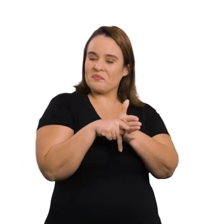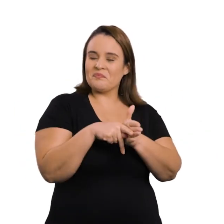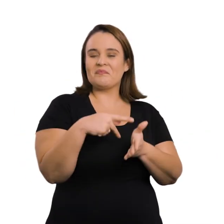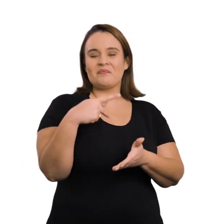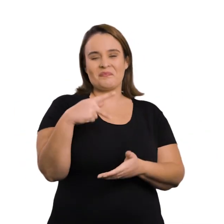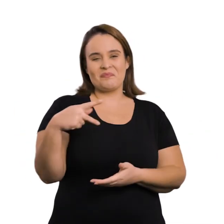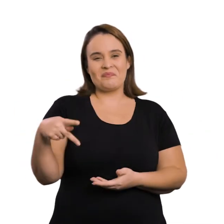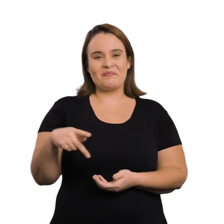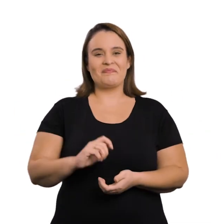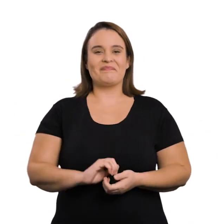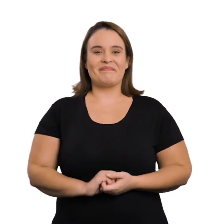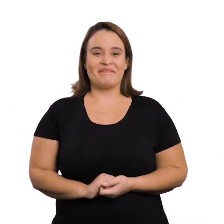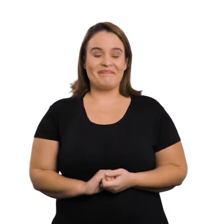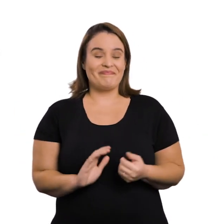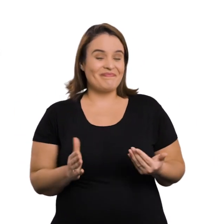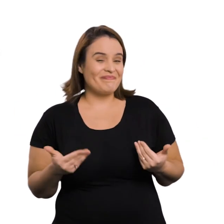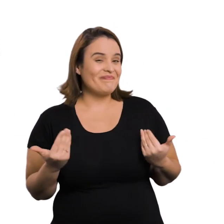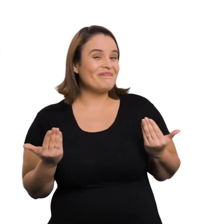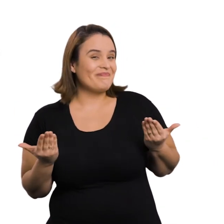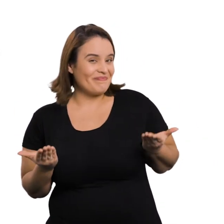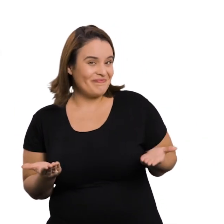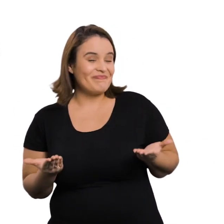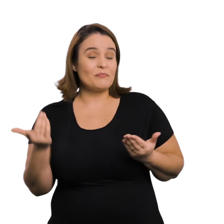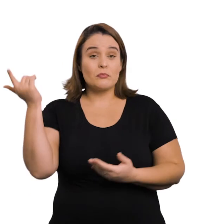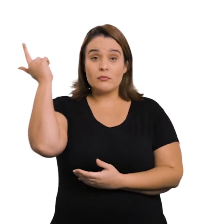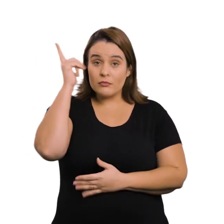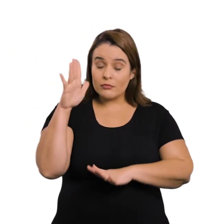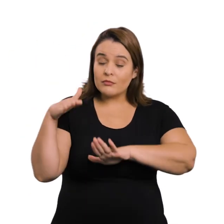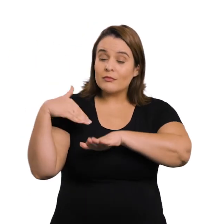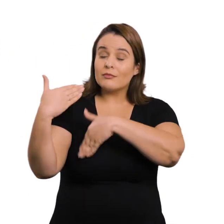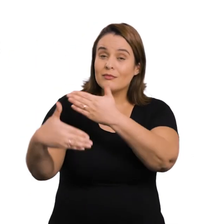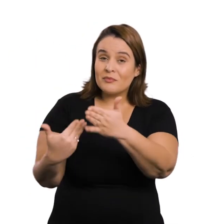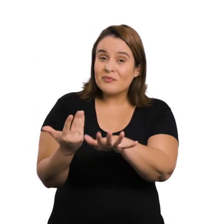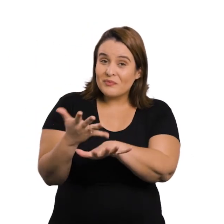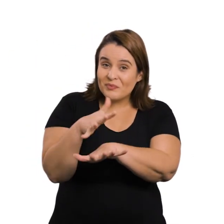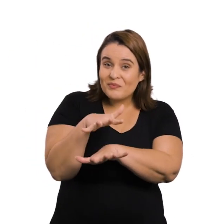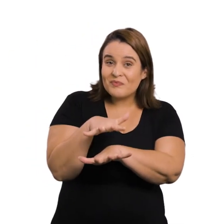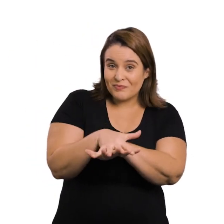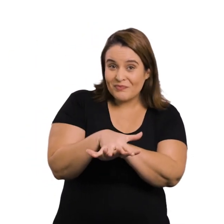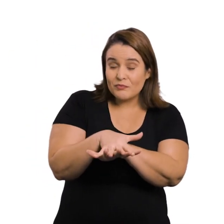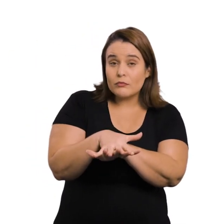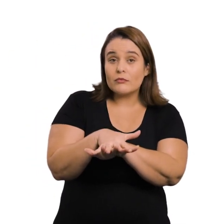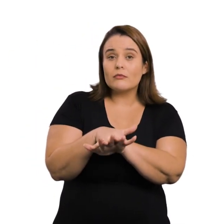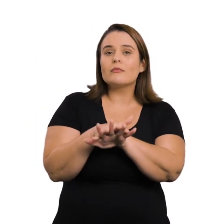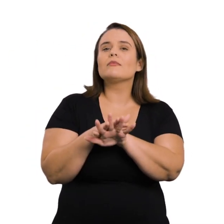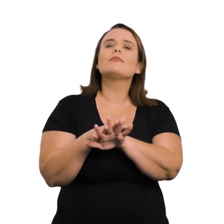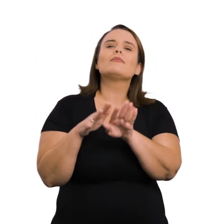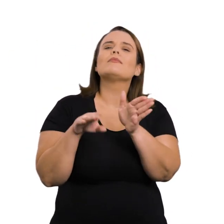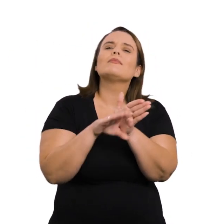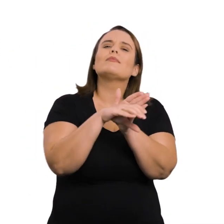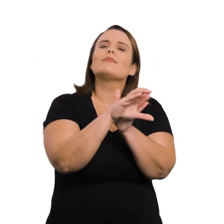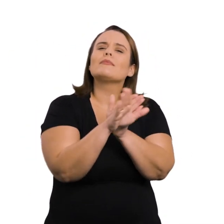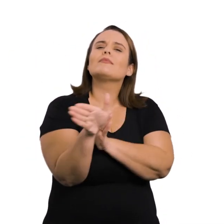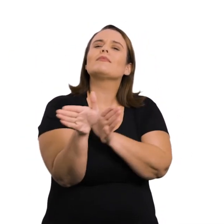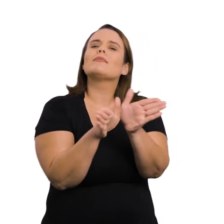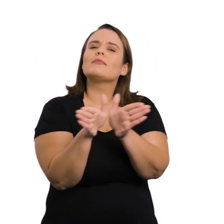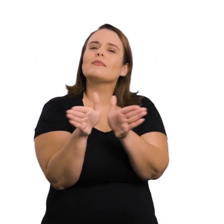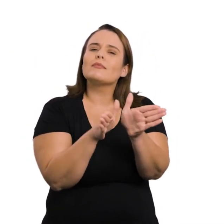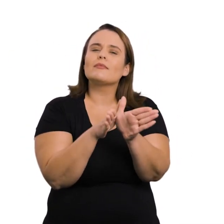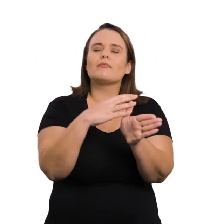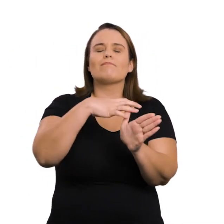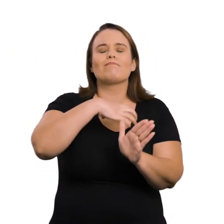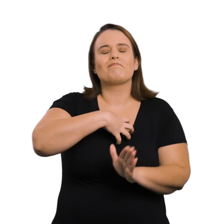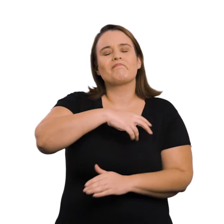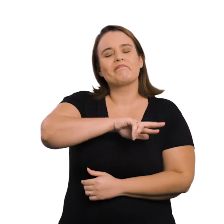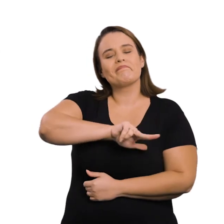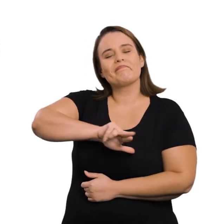possibilidades advindas delas. Portanto, para avançarmos no processo de inclusão, o conceito de acessibilidade,